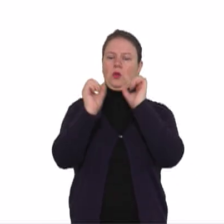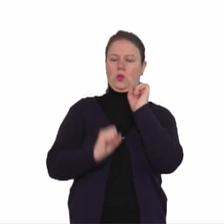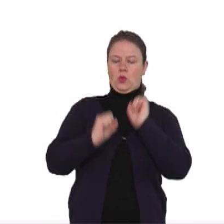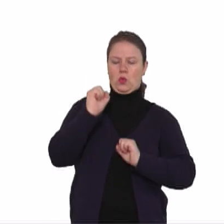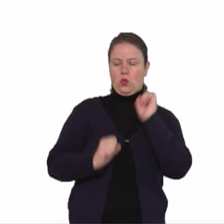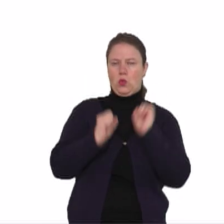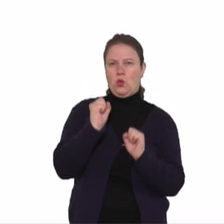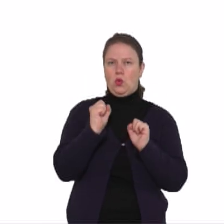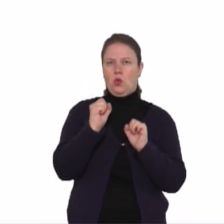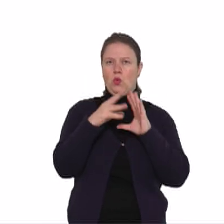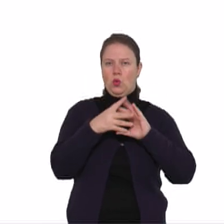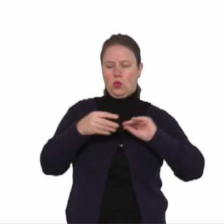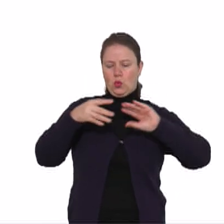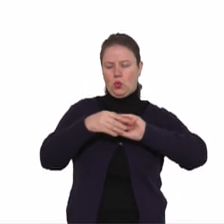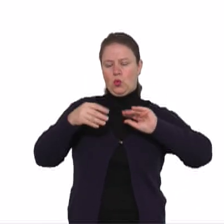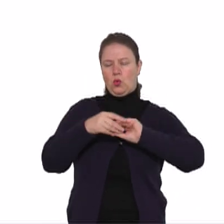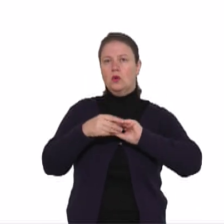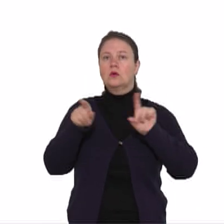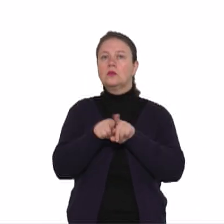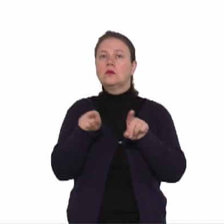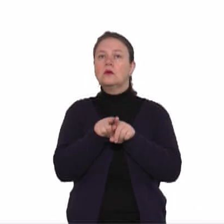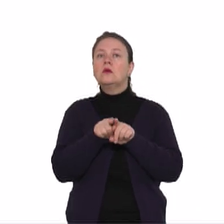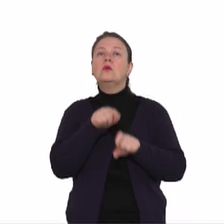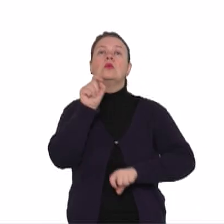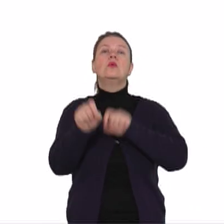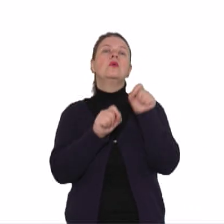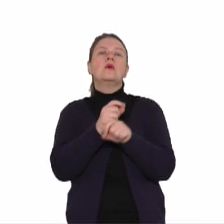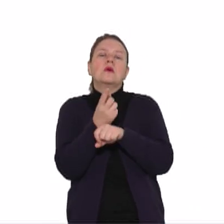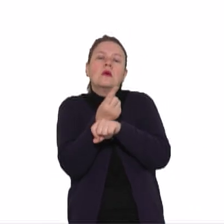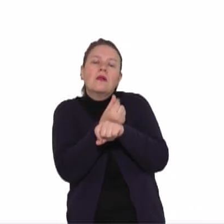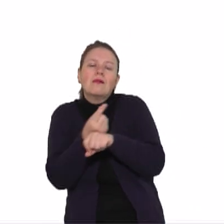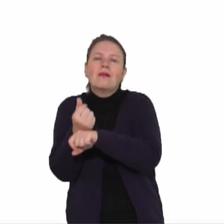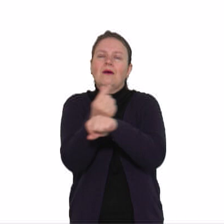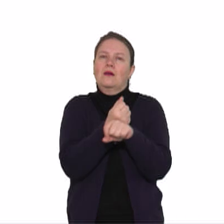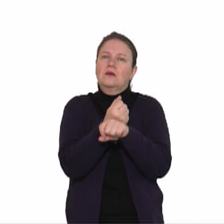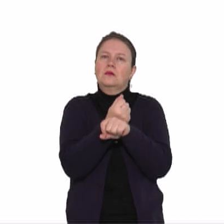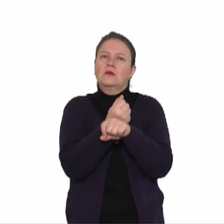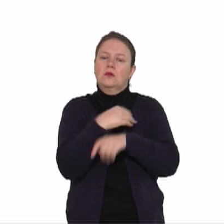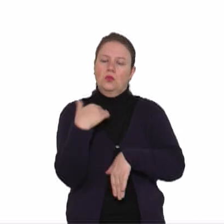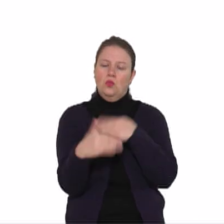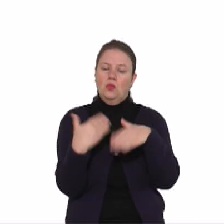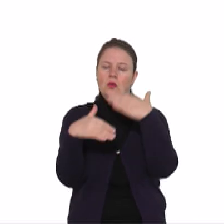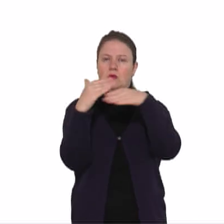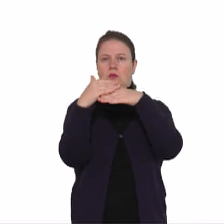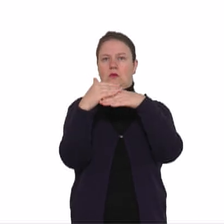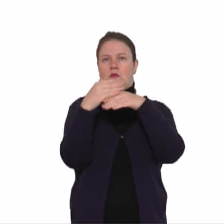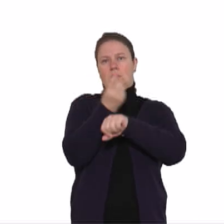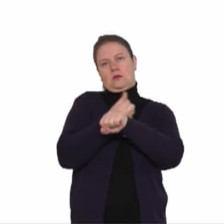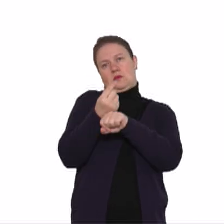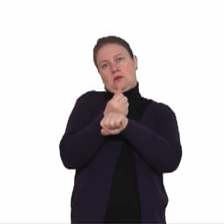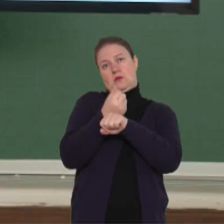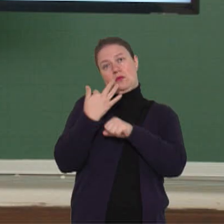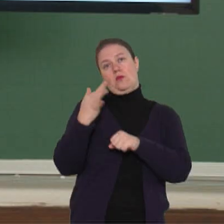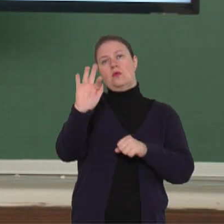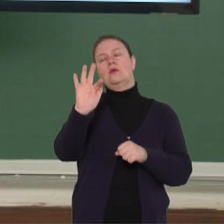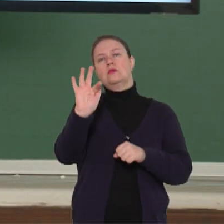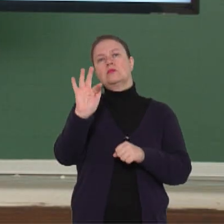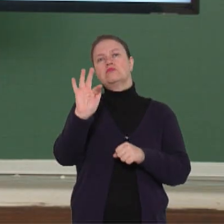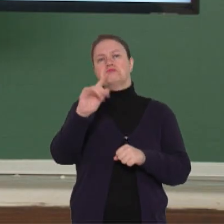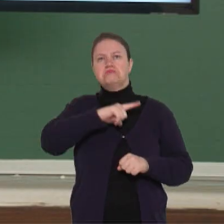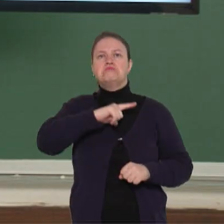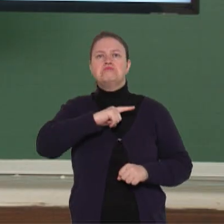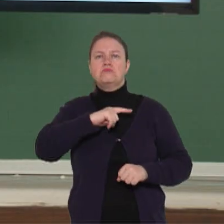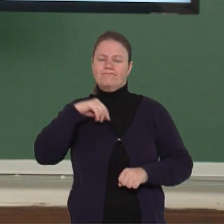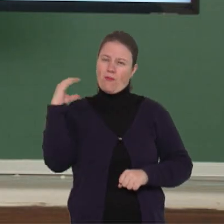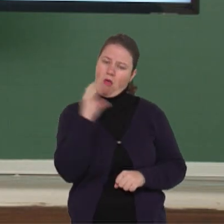da metalurgia, da mineração, por quê? Capitalismo, né? Intensificando o desenvolvimento do capitalismo francês. Então a França tinha